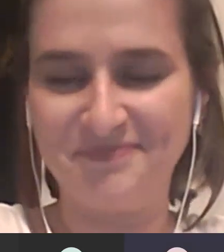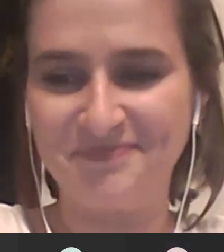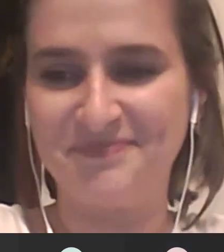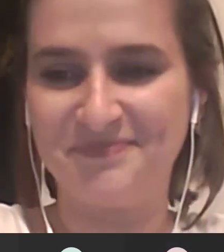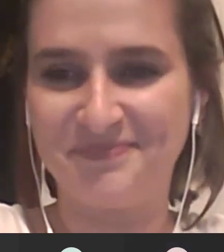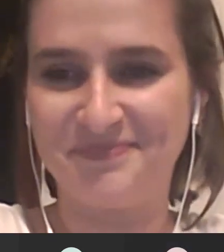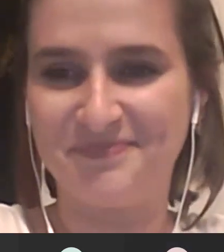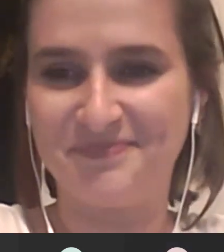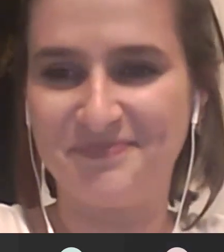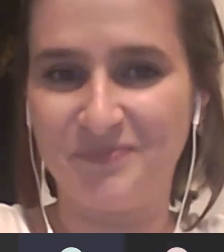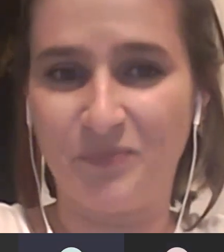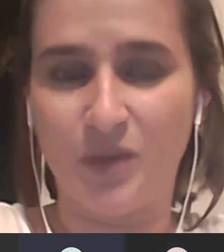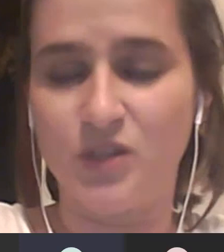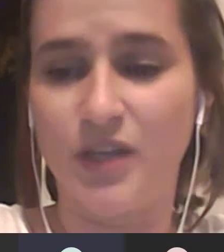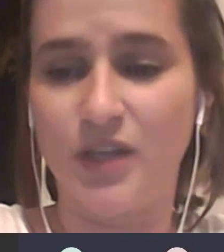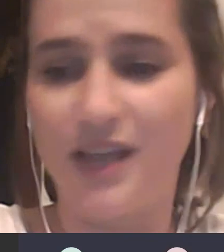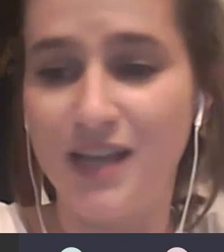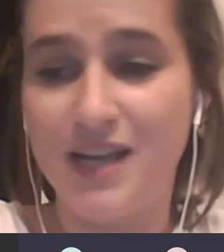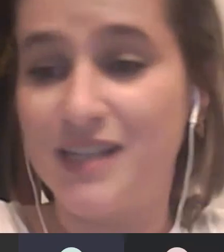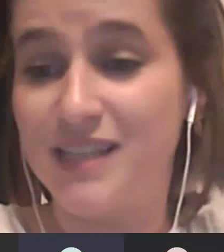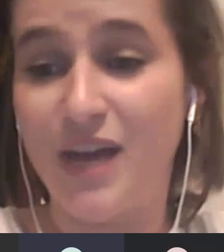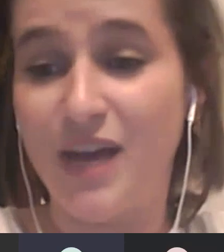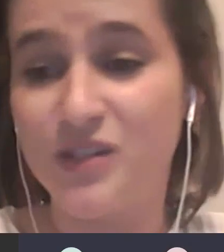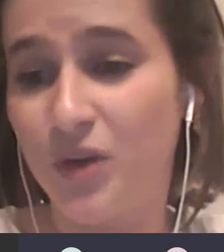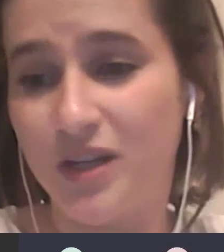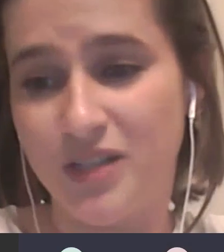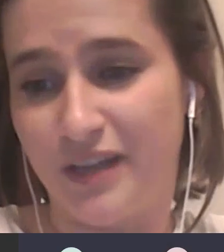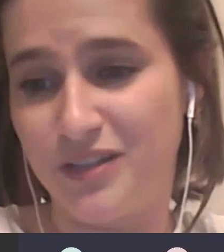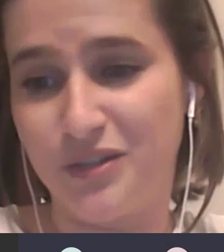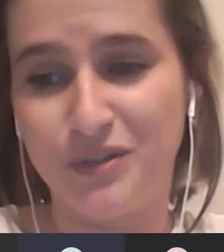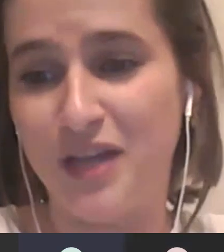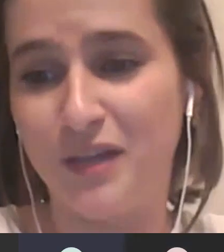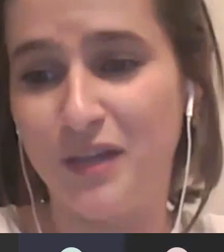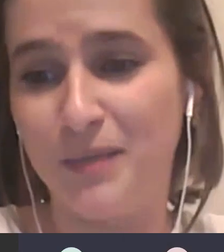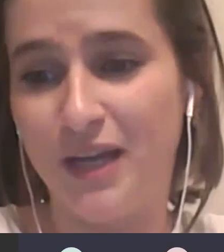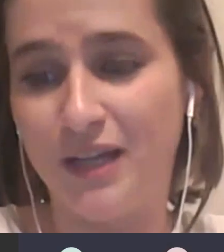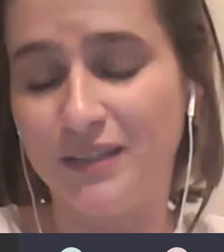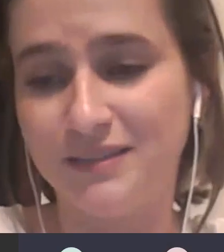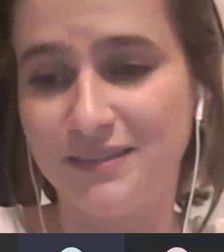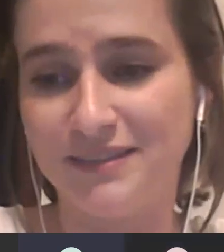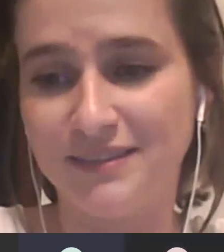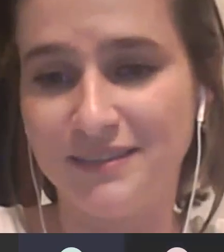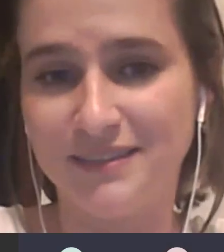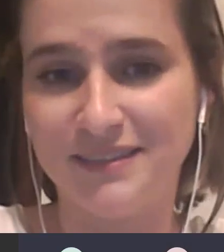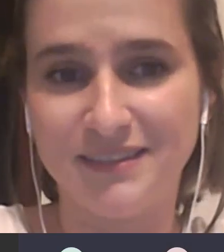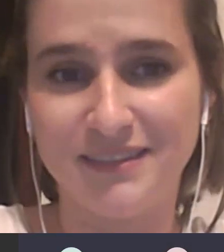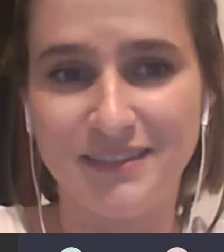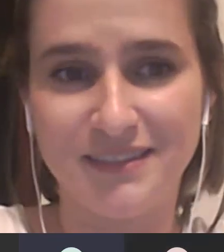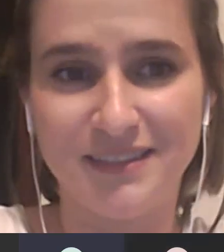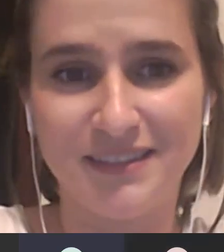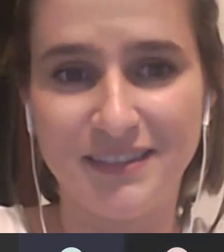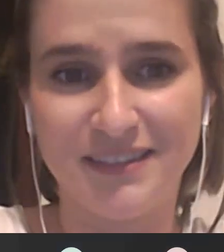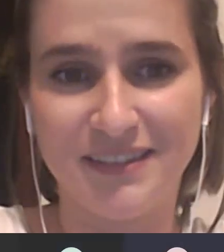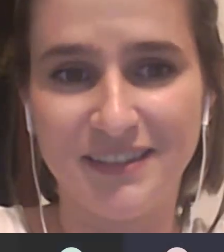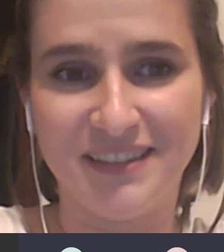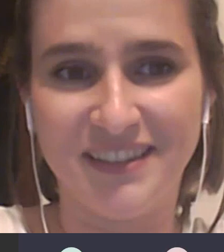Nada de bala. Lanche Gente, saudável. Zero açúcar, gente. Não deixaram eu terminar? A Jair faz um lanche muito bom,